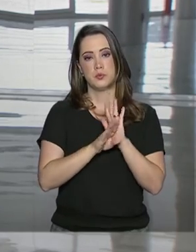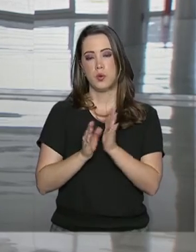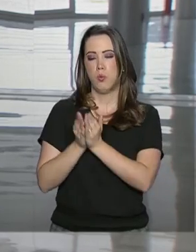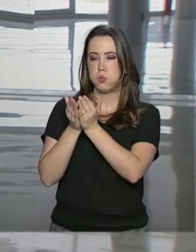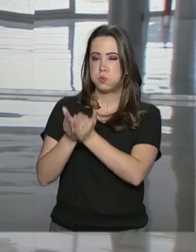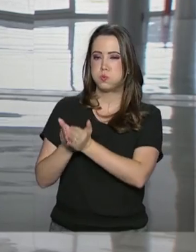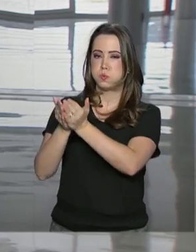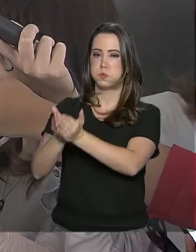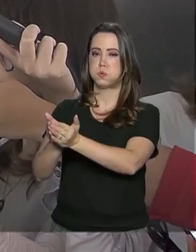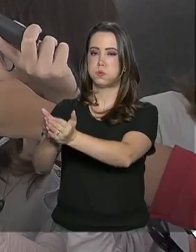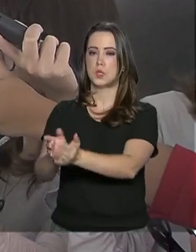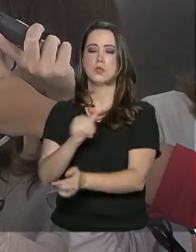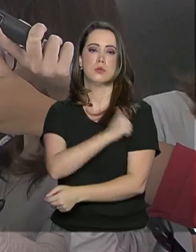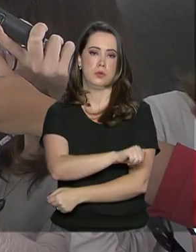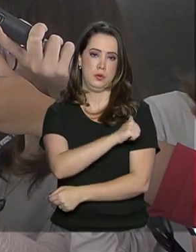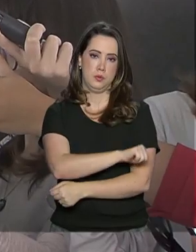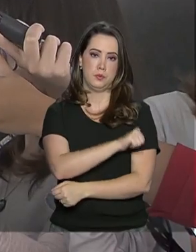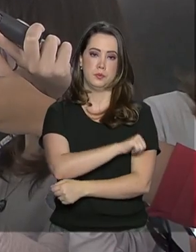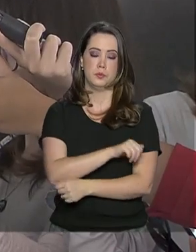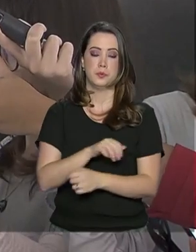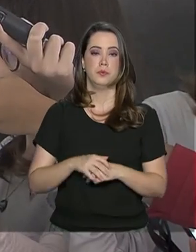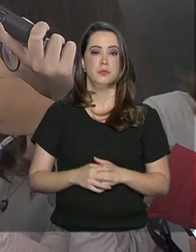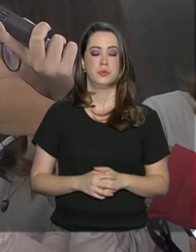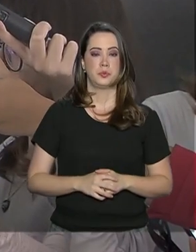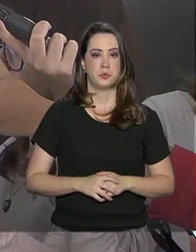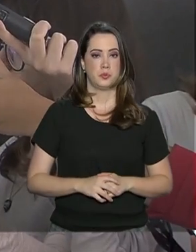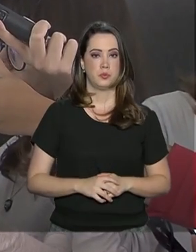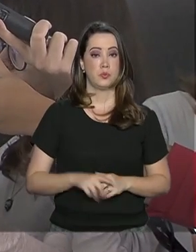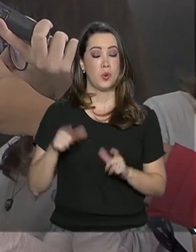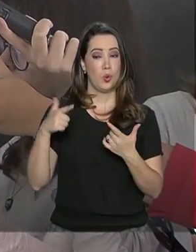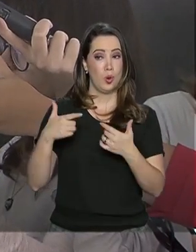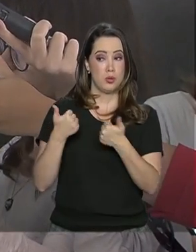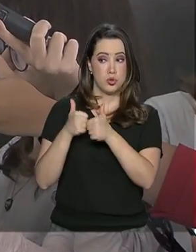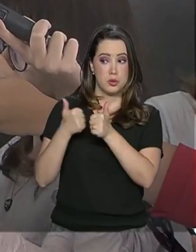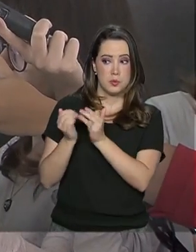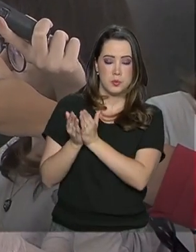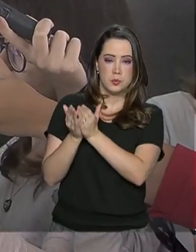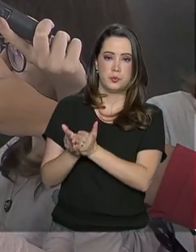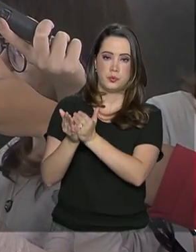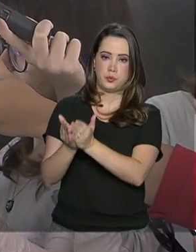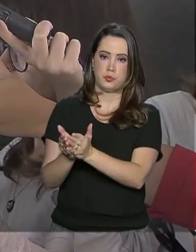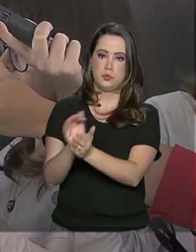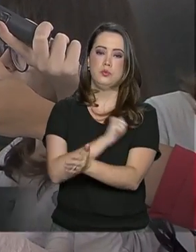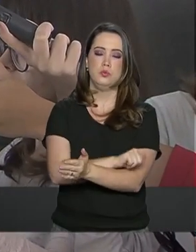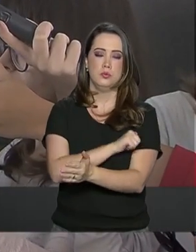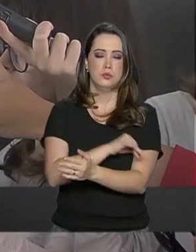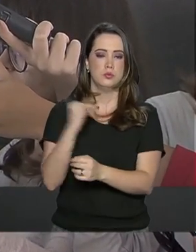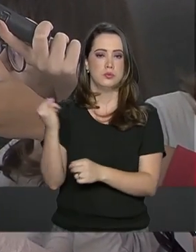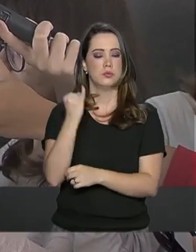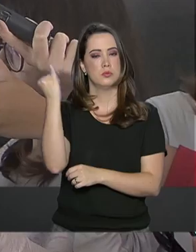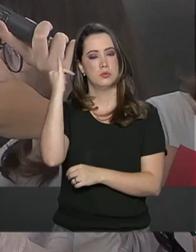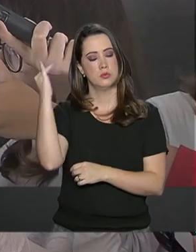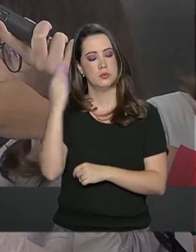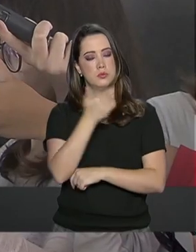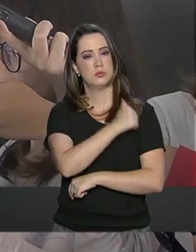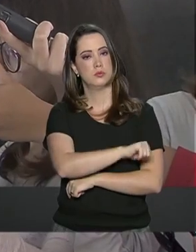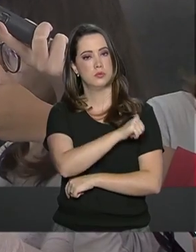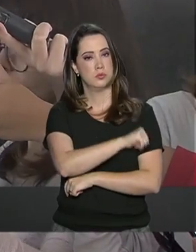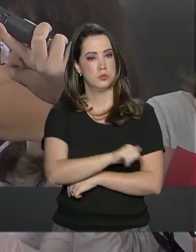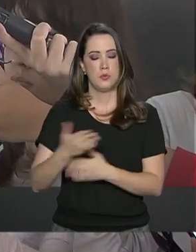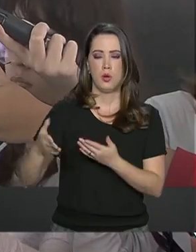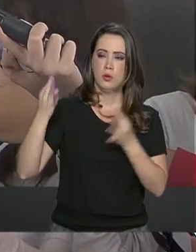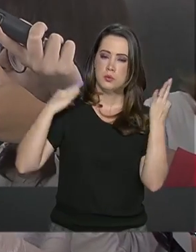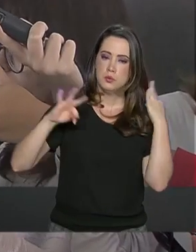Janeiro. O Porto do Rio de Janeiro é muito importante para o Estado, para o ambiente de negócios,